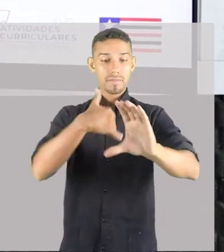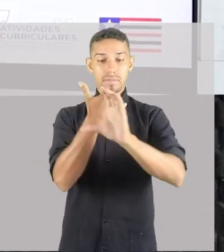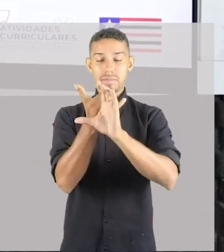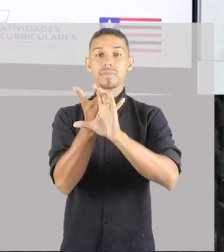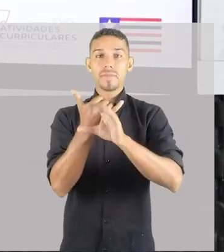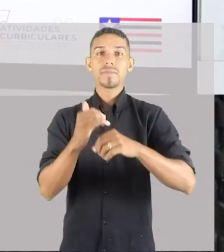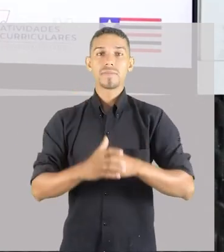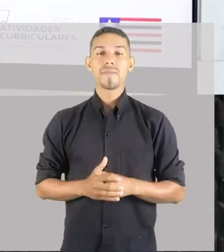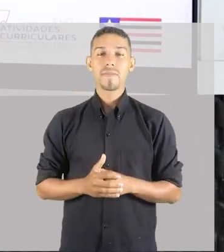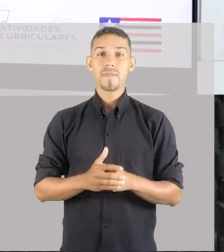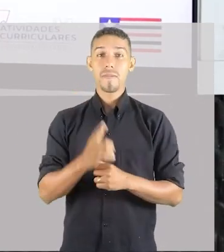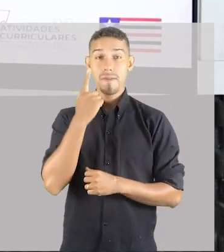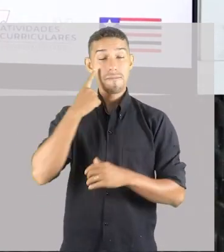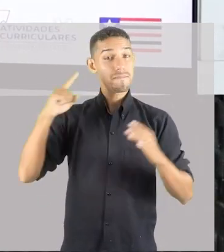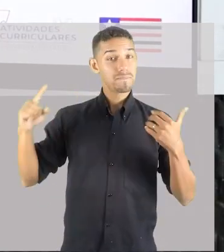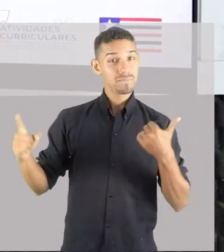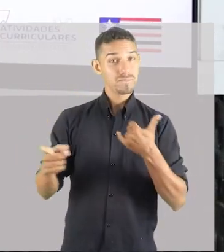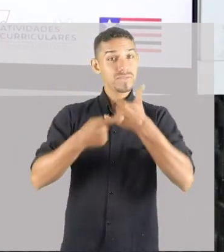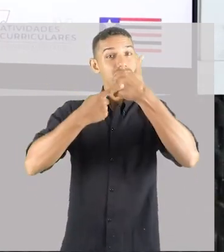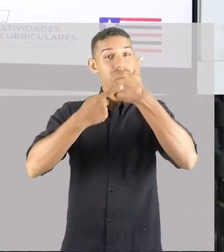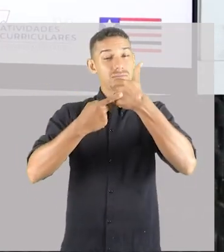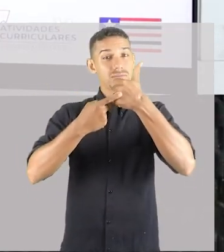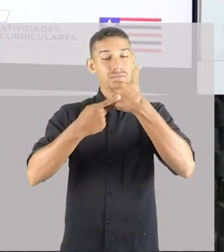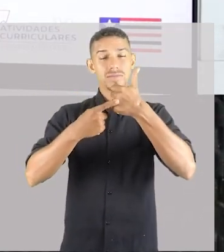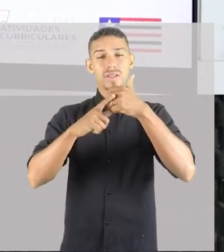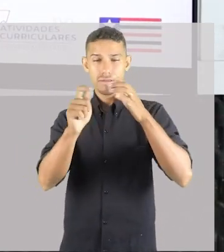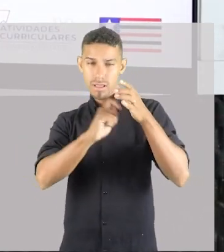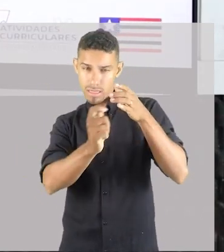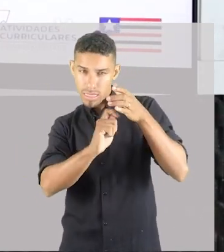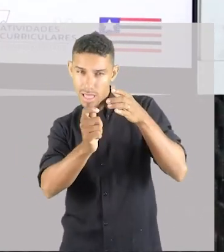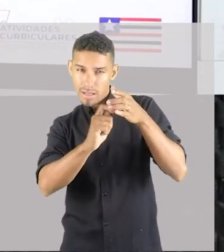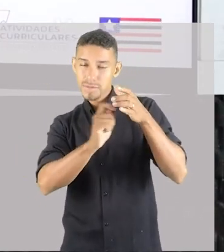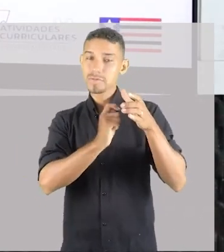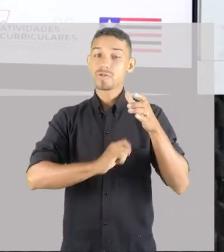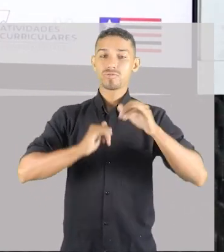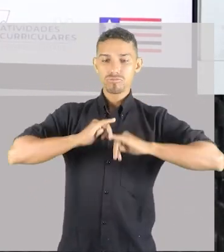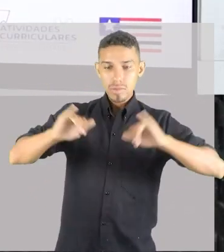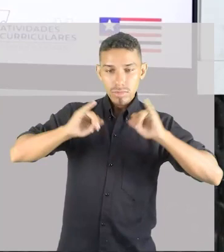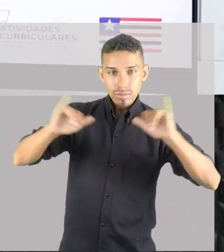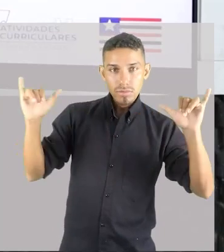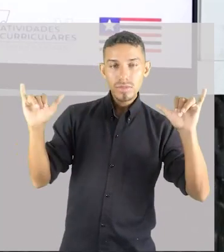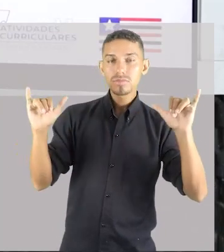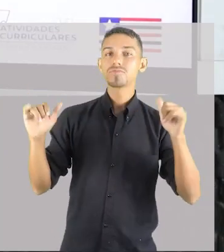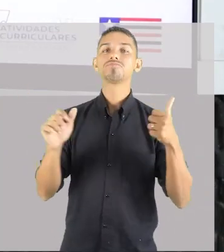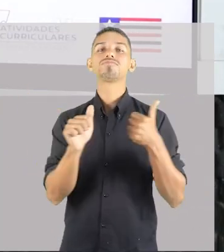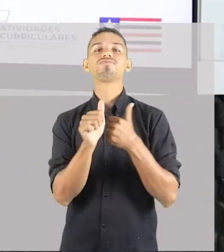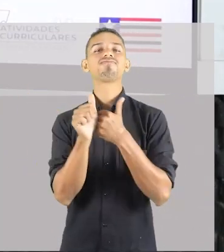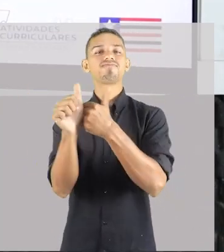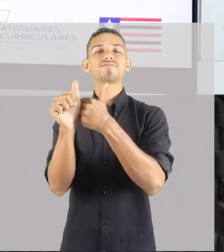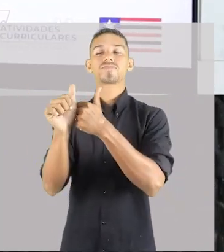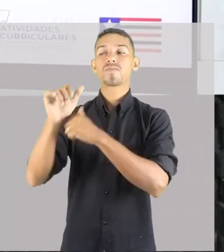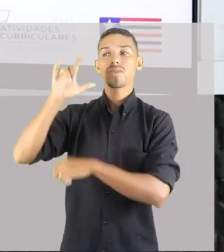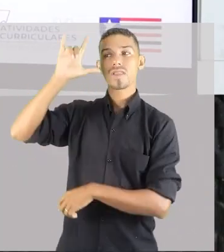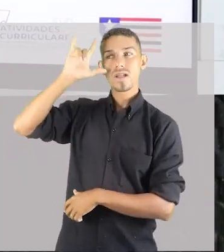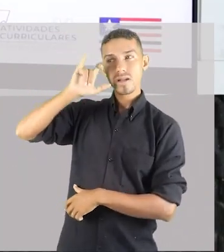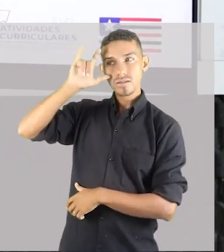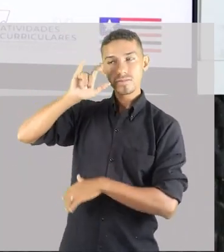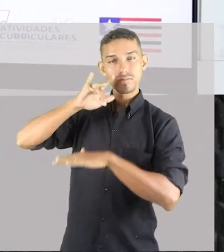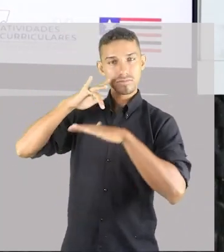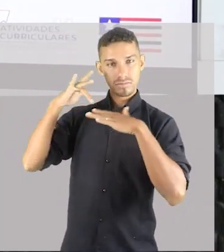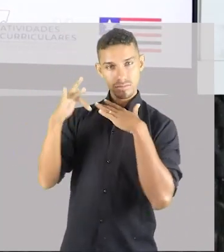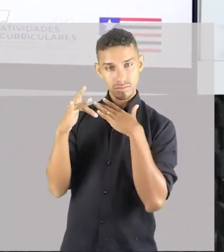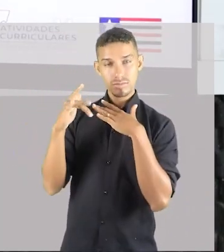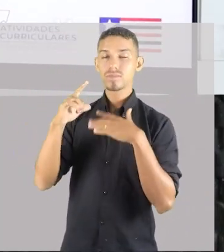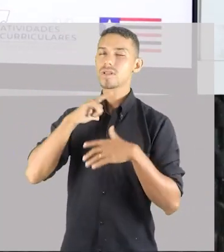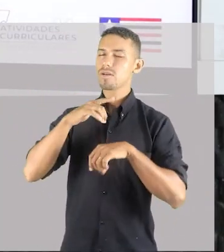né dá aquela clicada no Sininho porque vai chegando e e as informações e segue no Instagram porque tá tendo muita